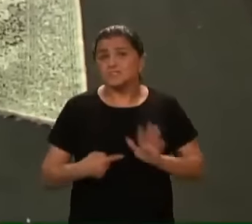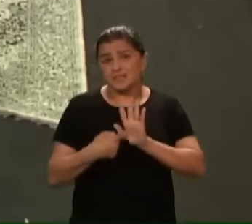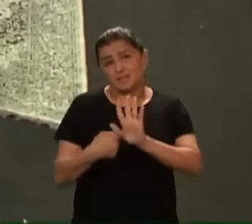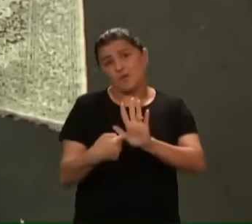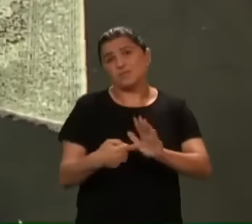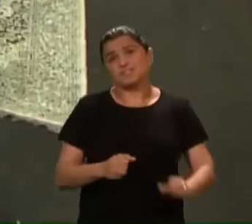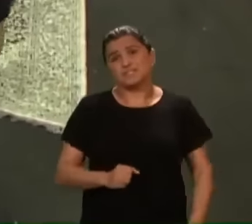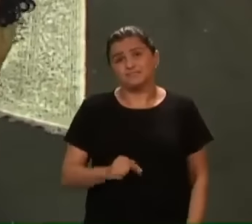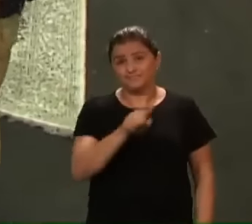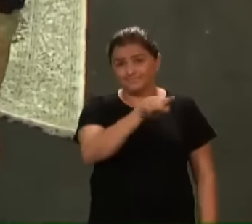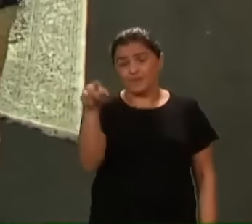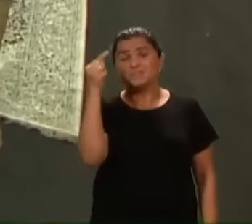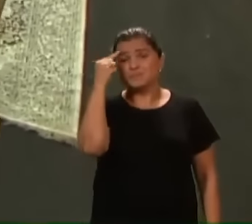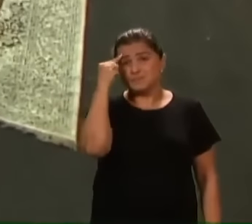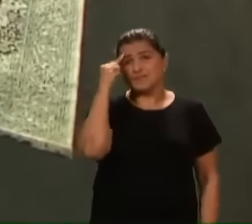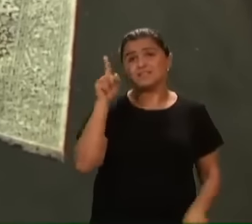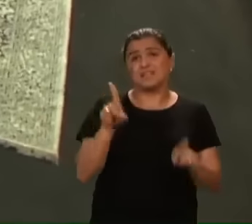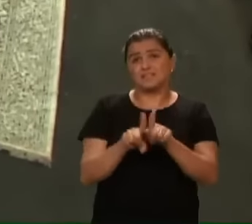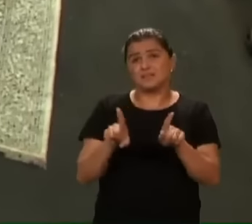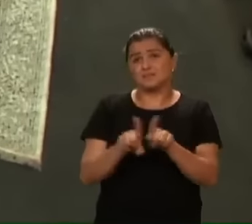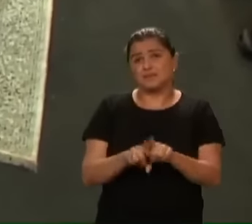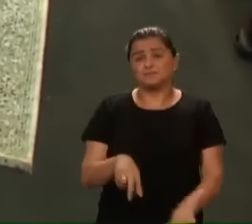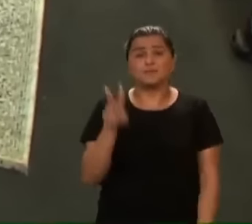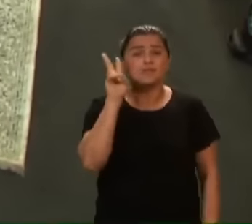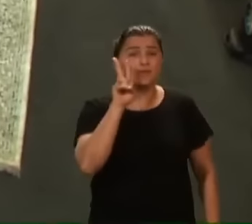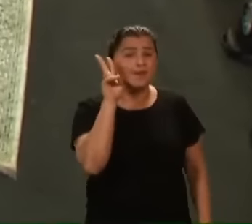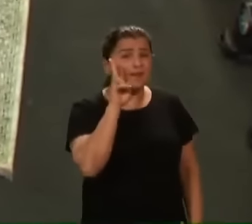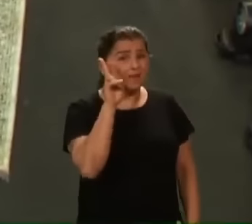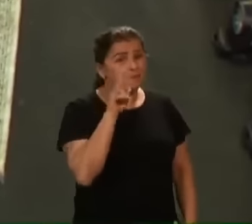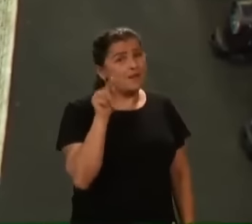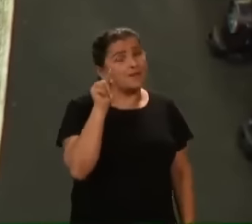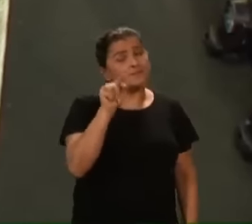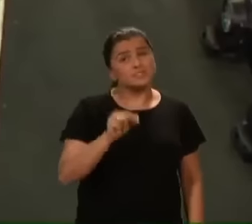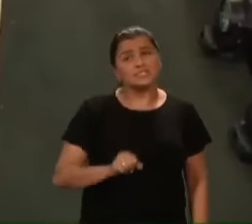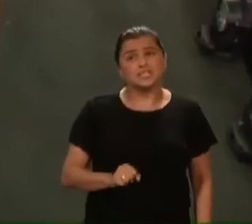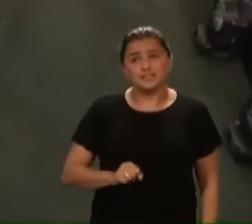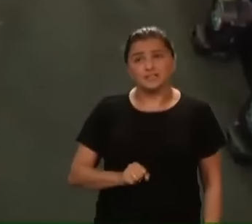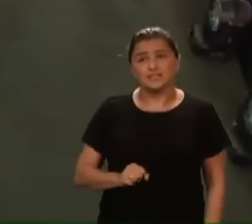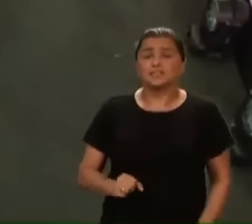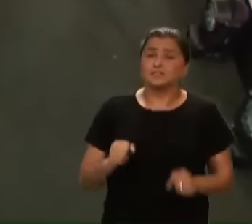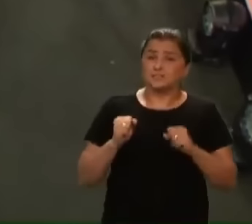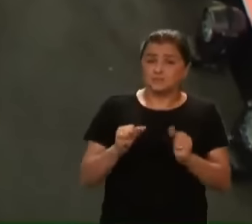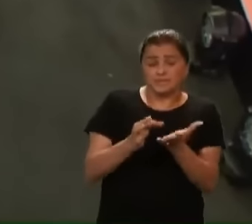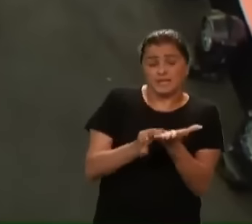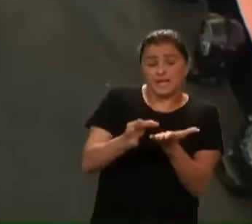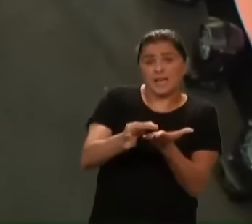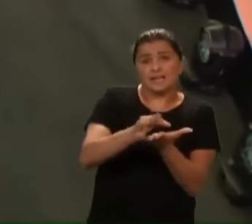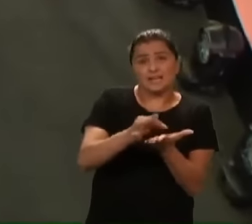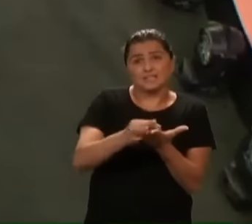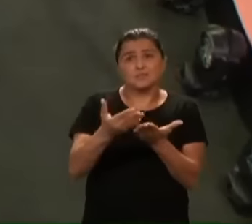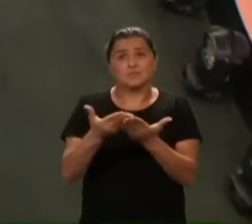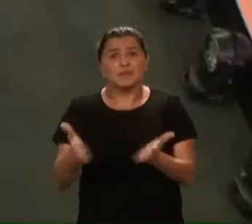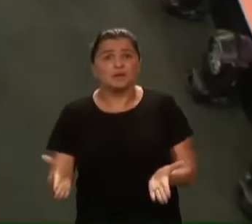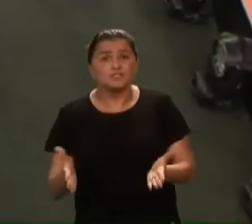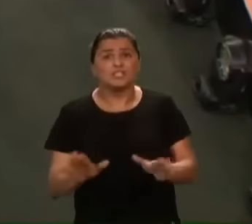Então é para você pensar também. Porque eu quero te lembrar que você também podia ser aquela dracma perdida, mas Jesus te